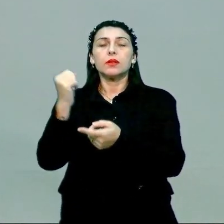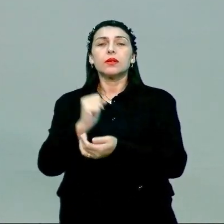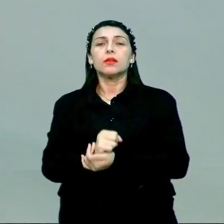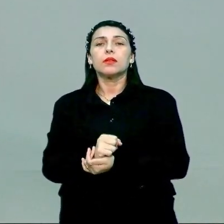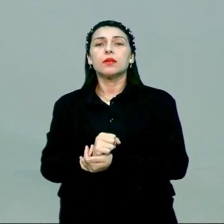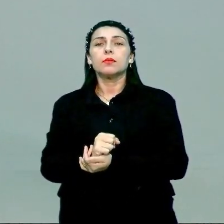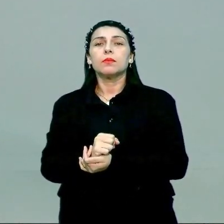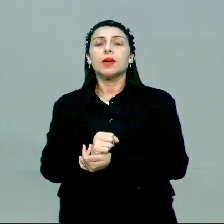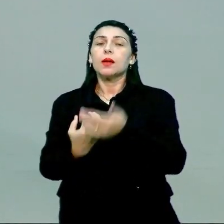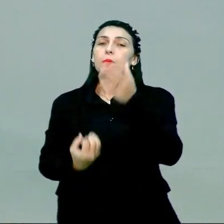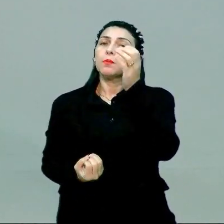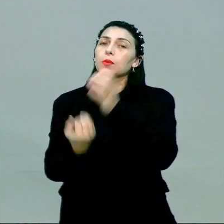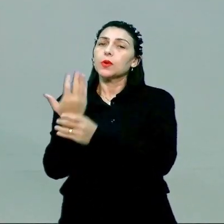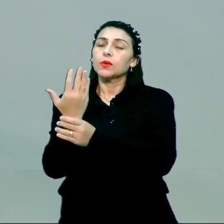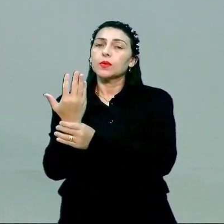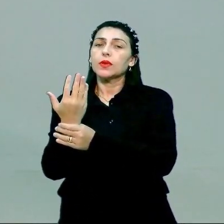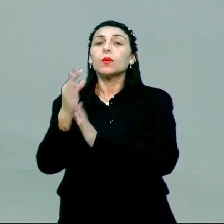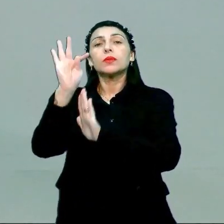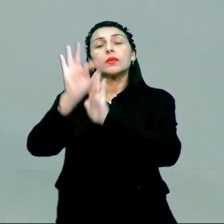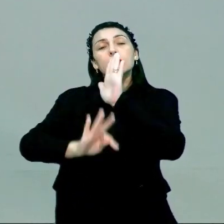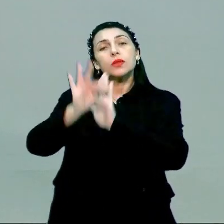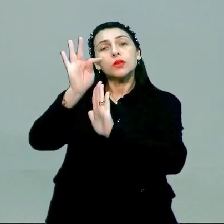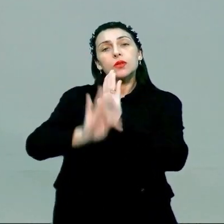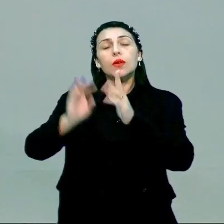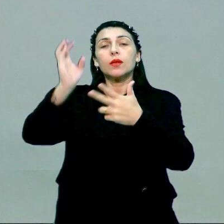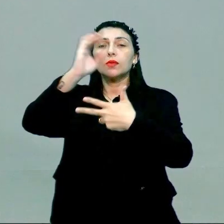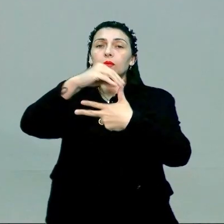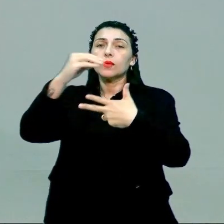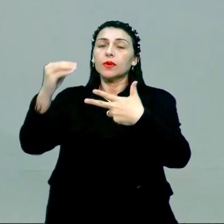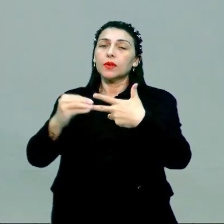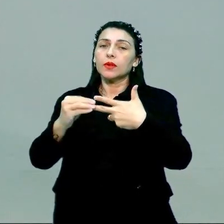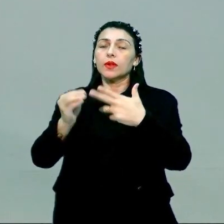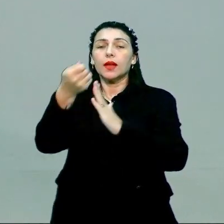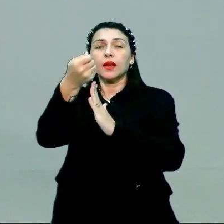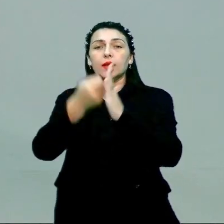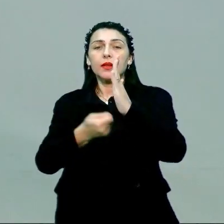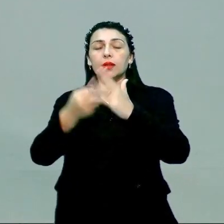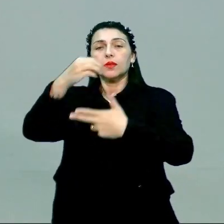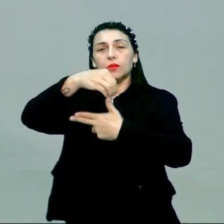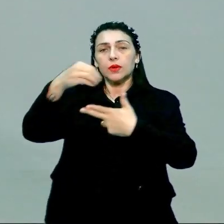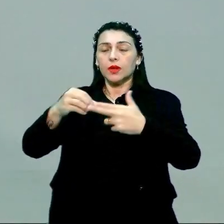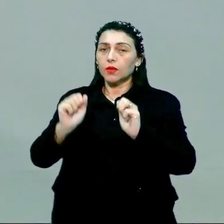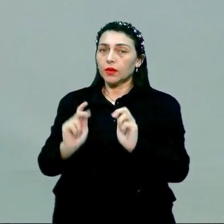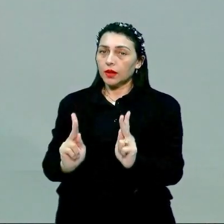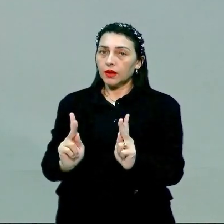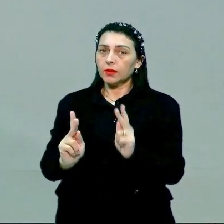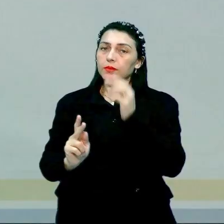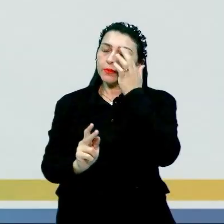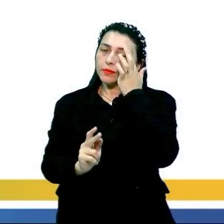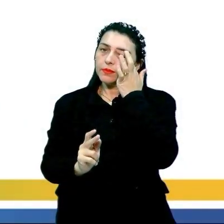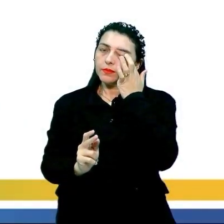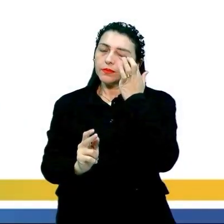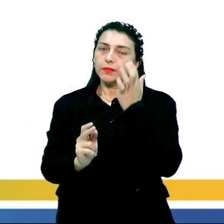para a produção textual do Enem, a redação do Enem, ok?